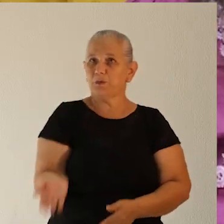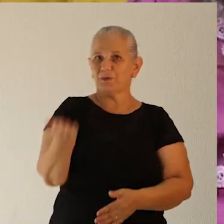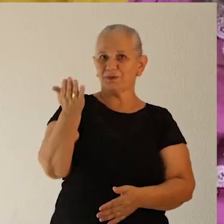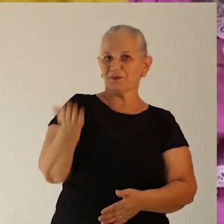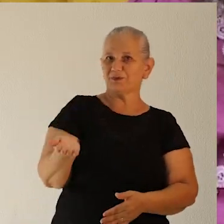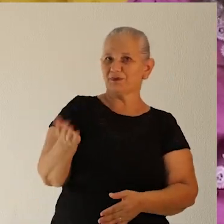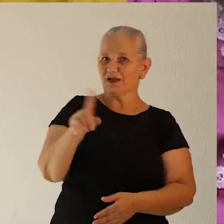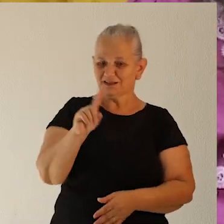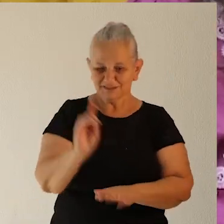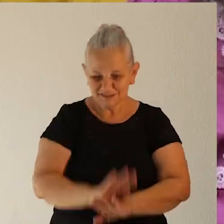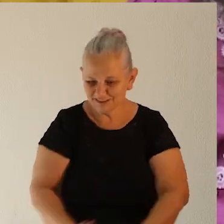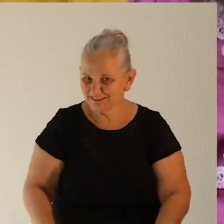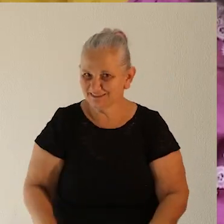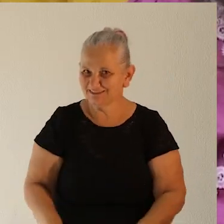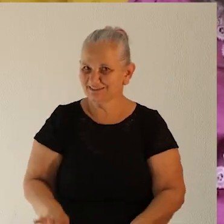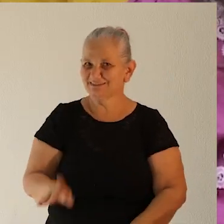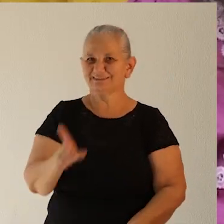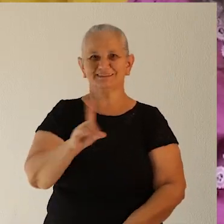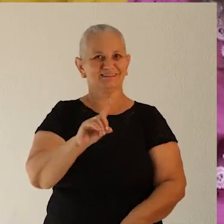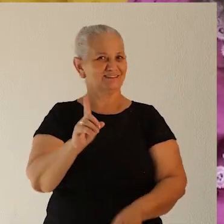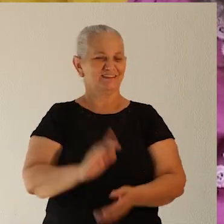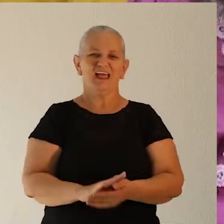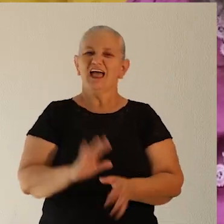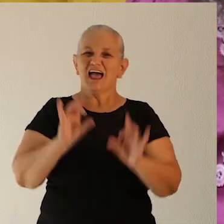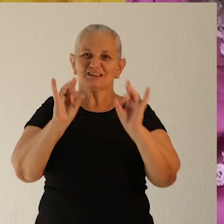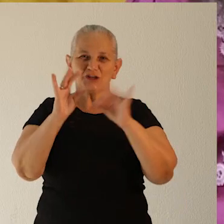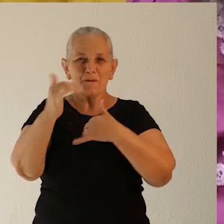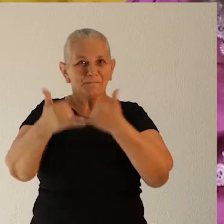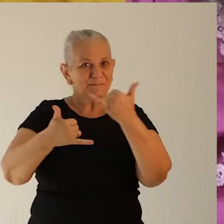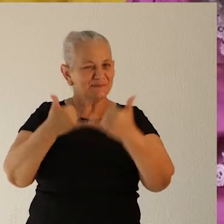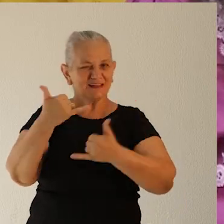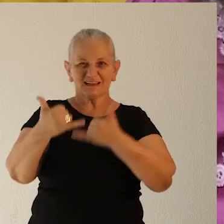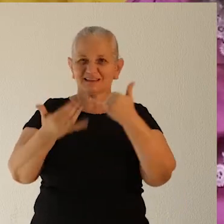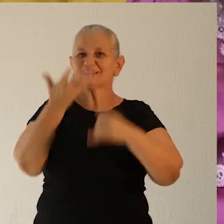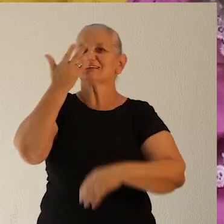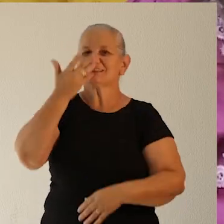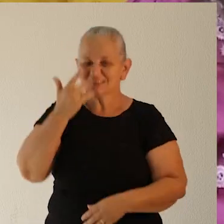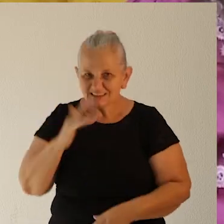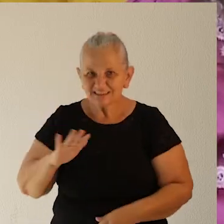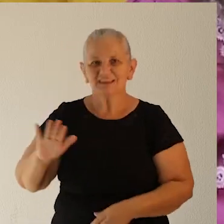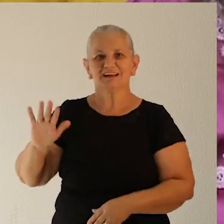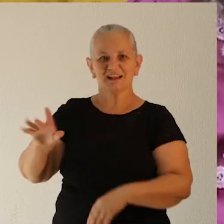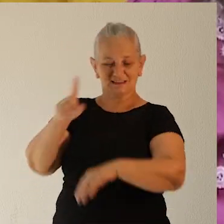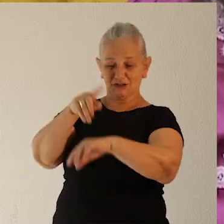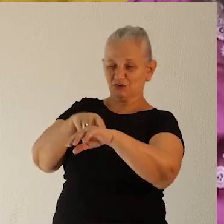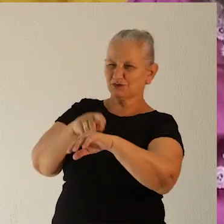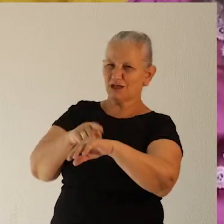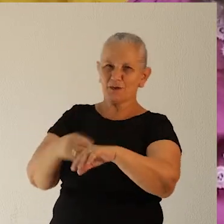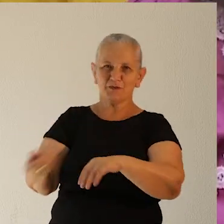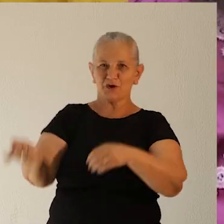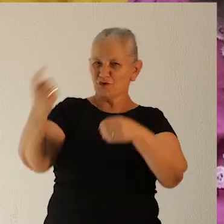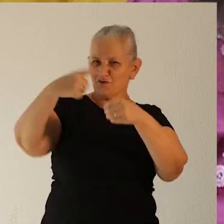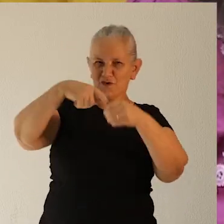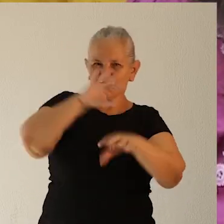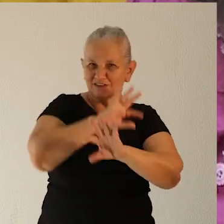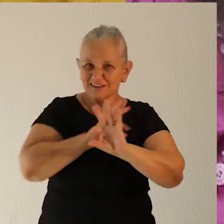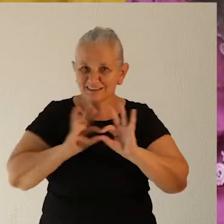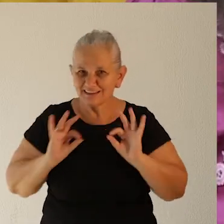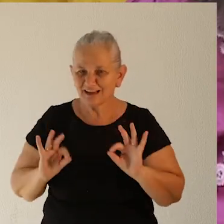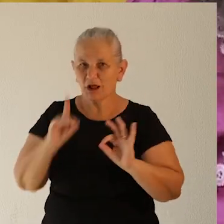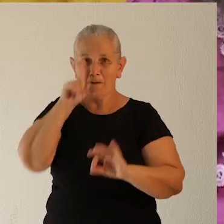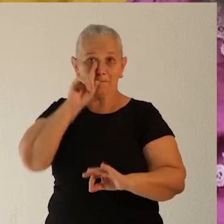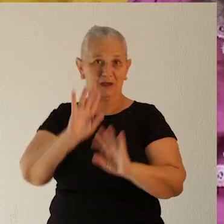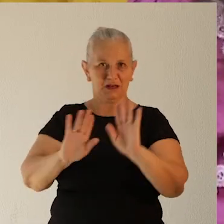no chão. São algumas brincadeiras de criança de um tempo que não volta mais. Perigo